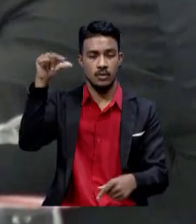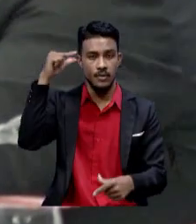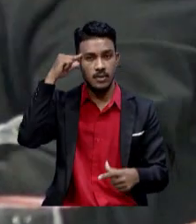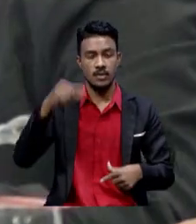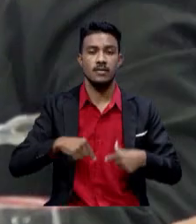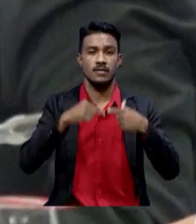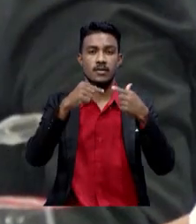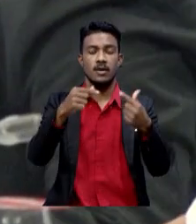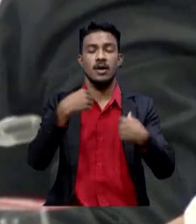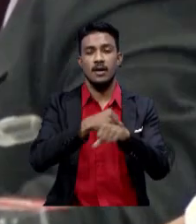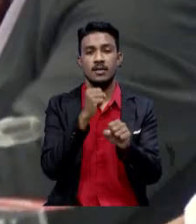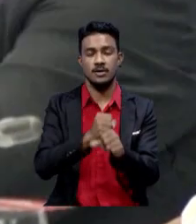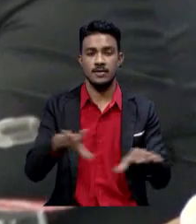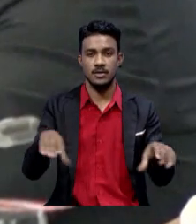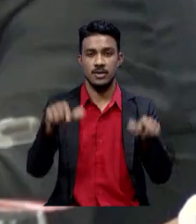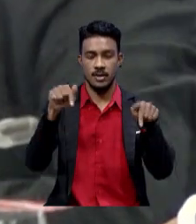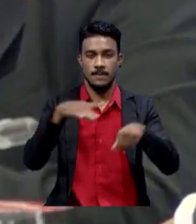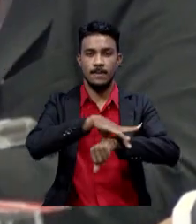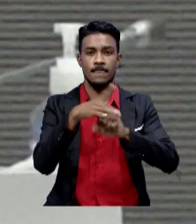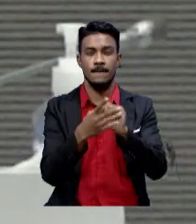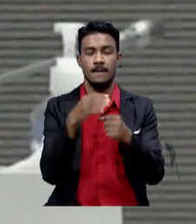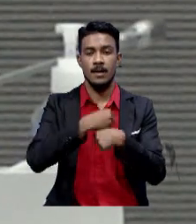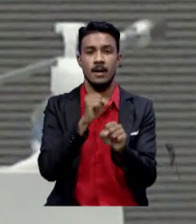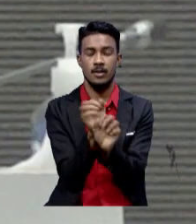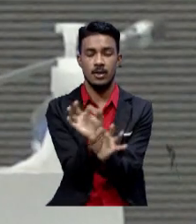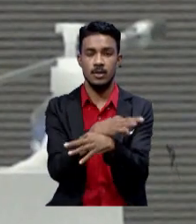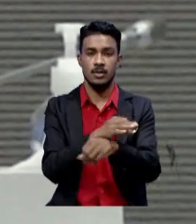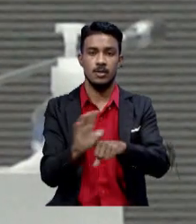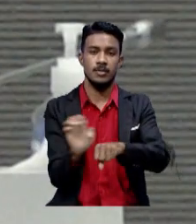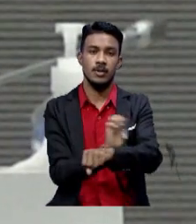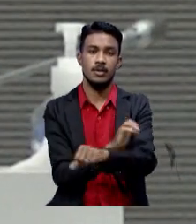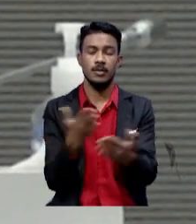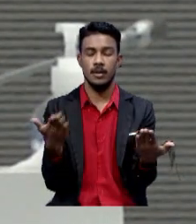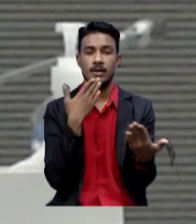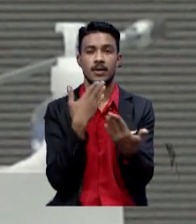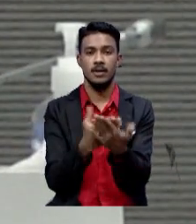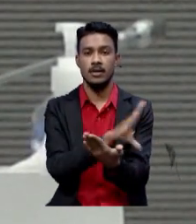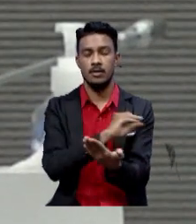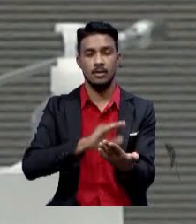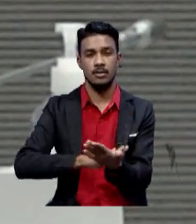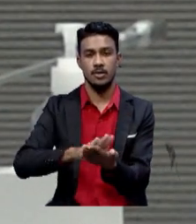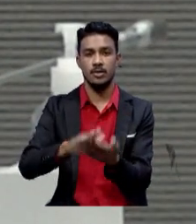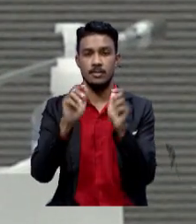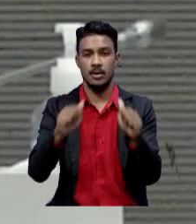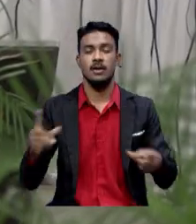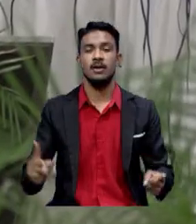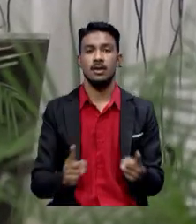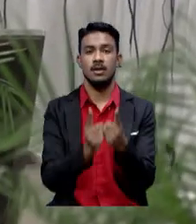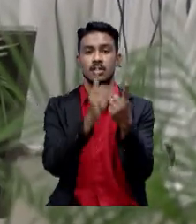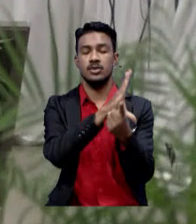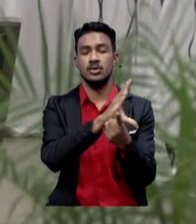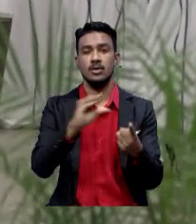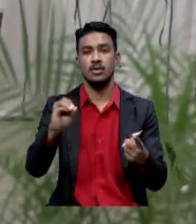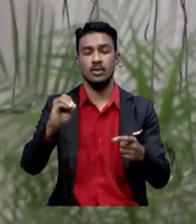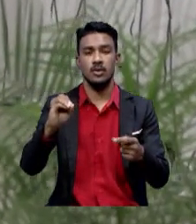diversifica produção railaran, hari economia e DNB mais resiliente no sustentável, o de hasoru choques interna